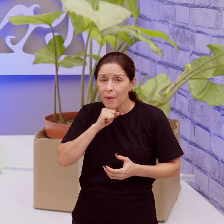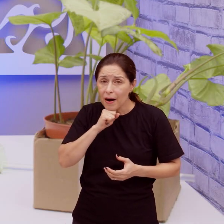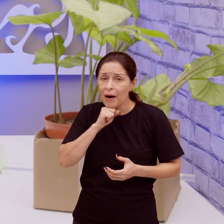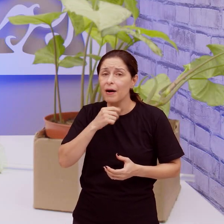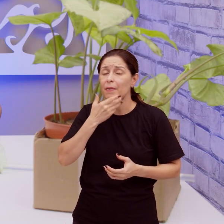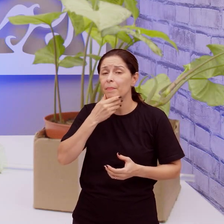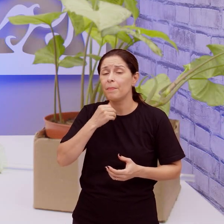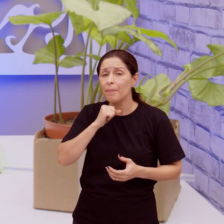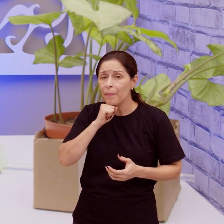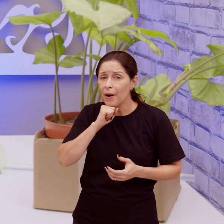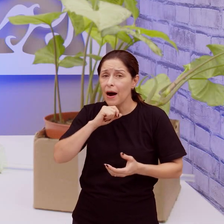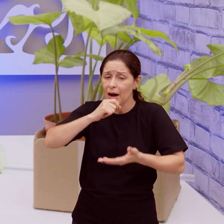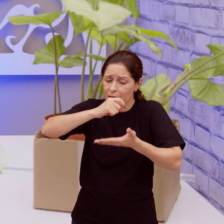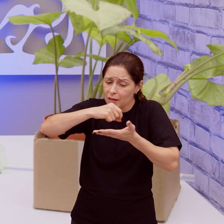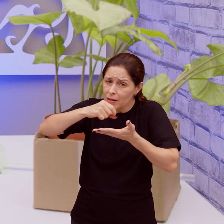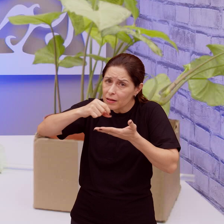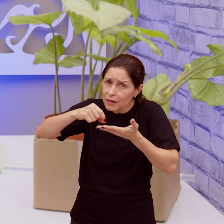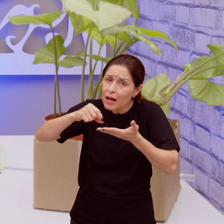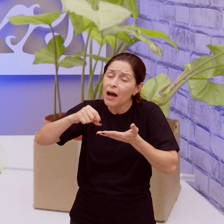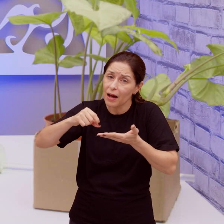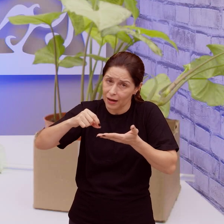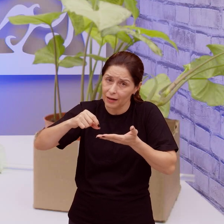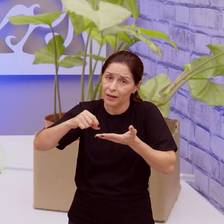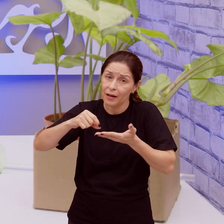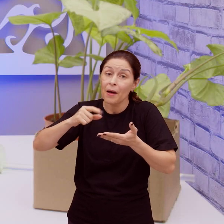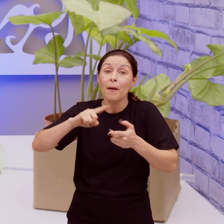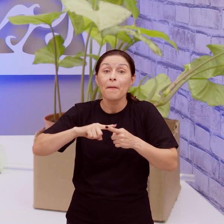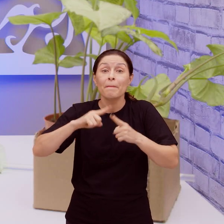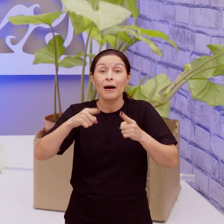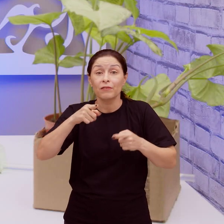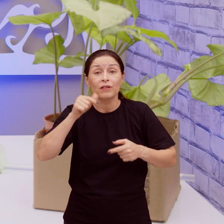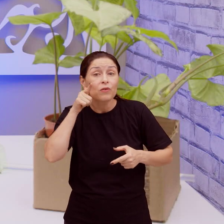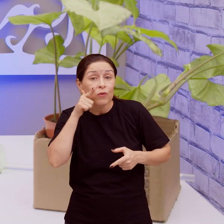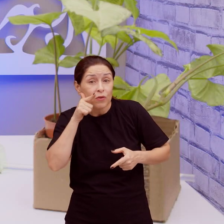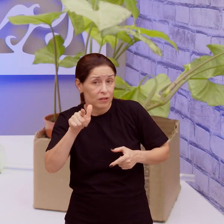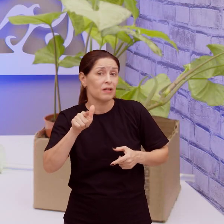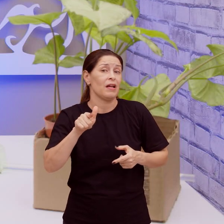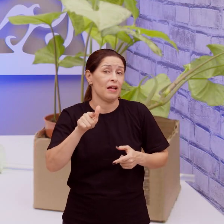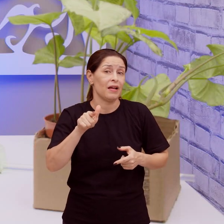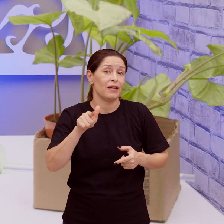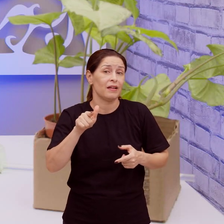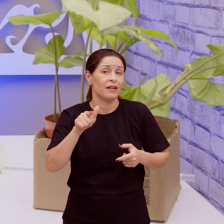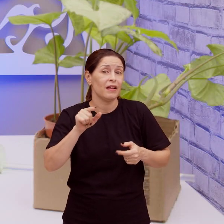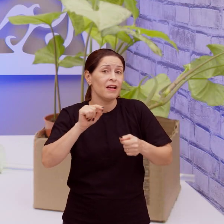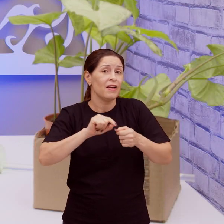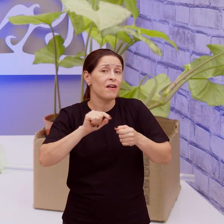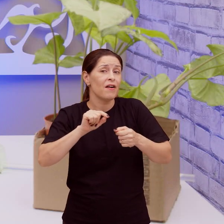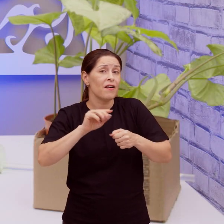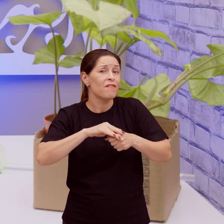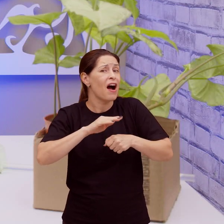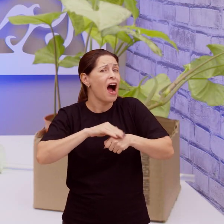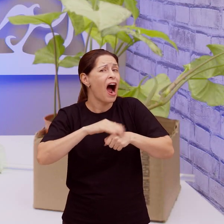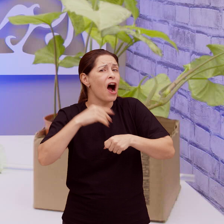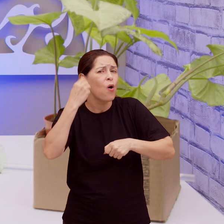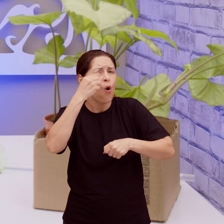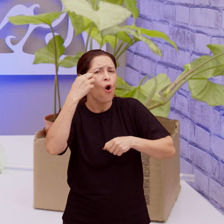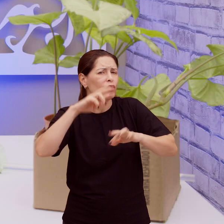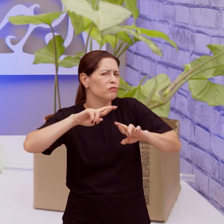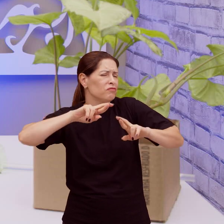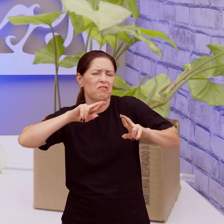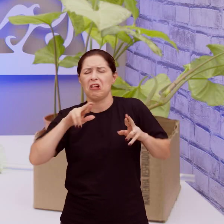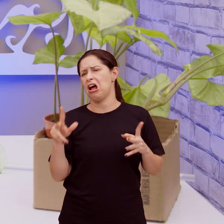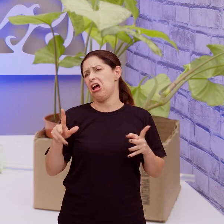mamãe desenhar, ou para o papai, para um adulto, se você não conseguir. Mas também você pode fazer um olho bem diferente, um